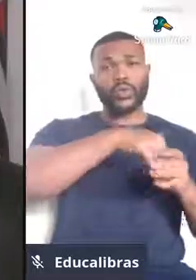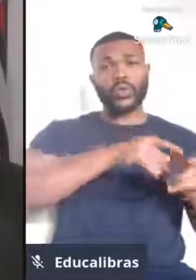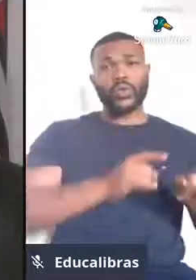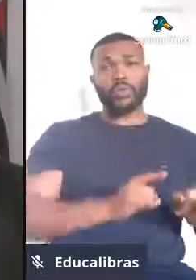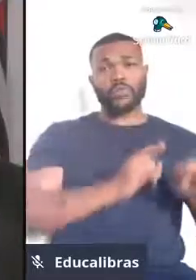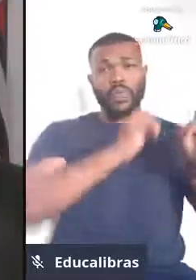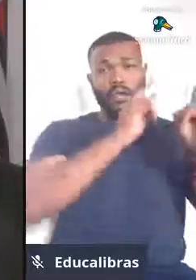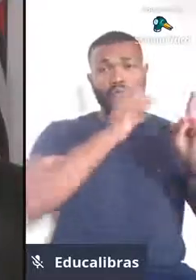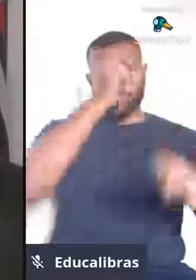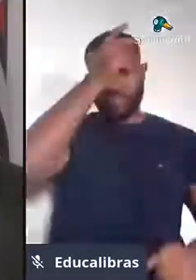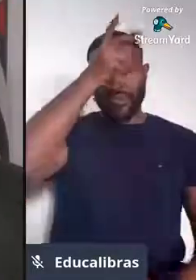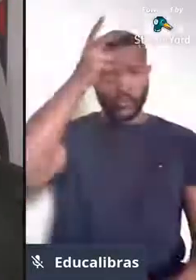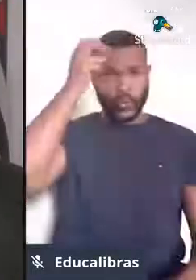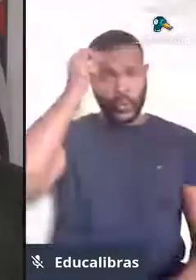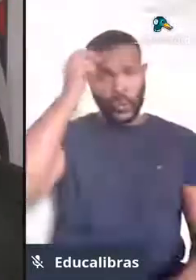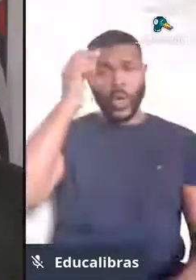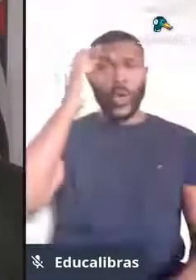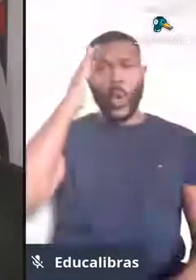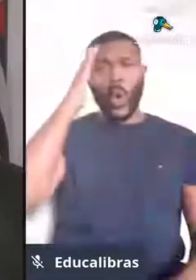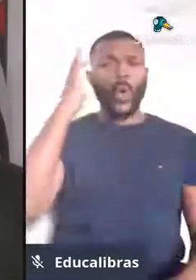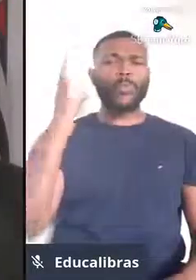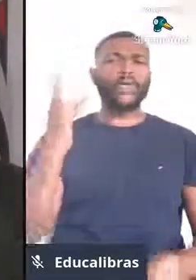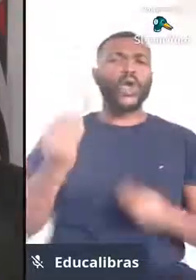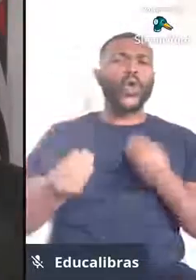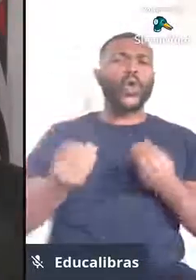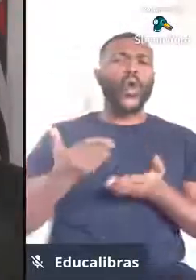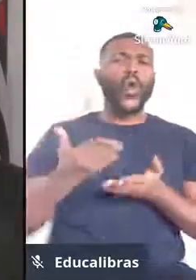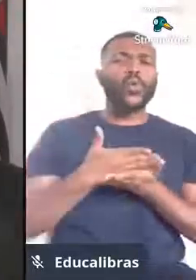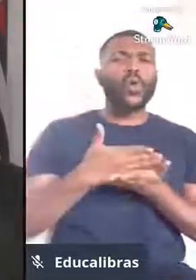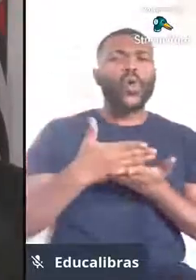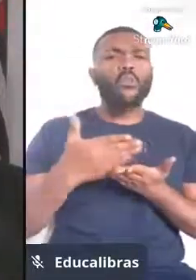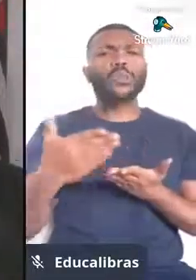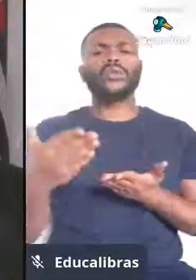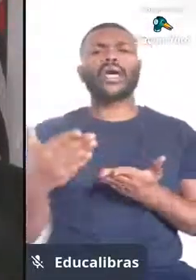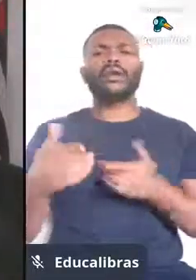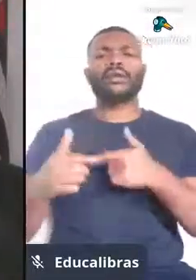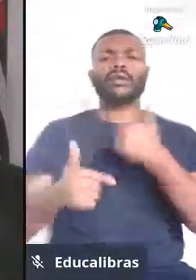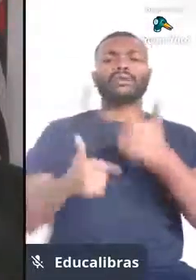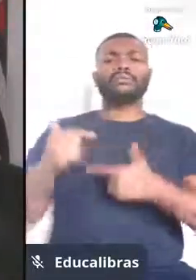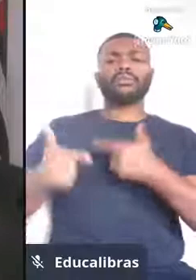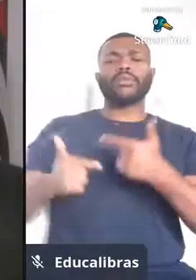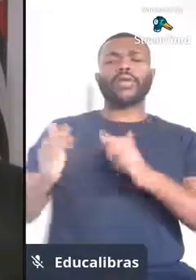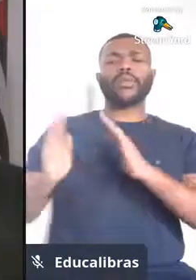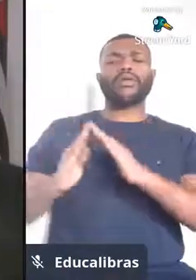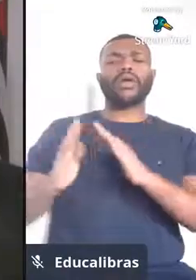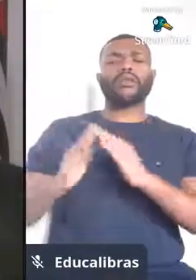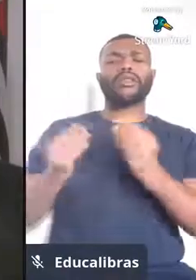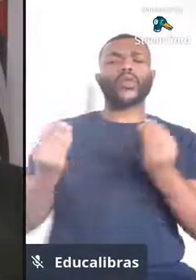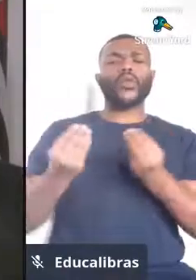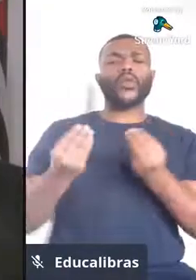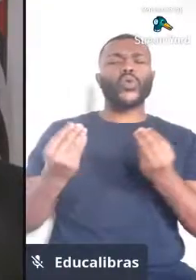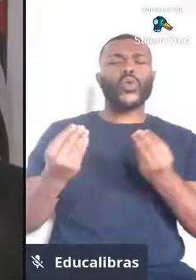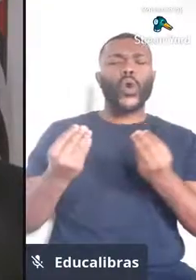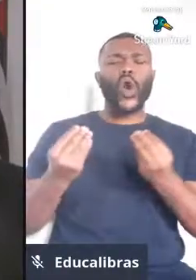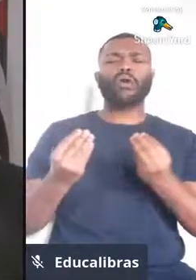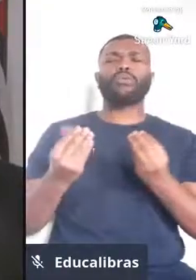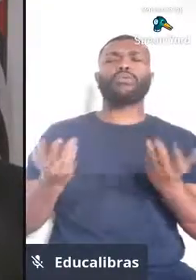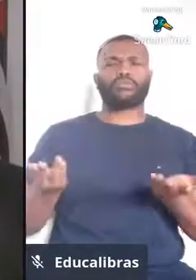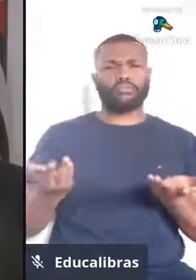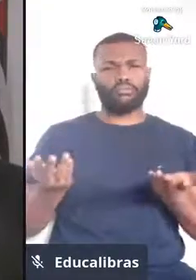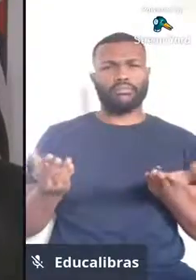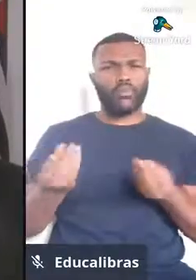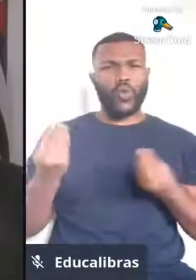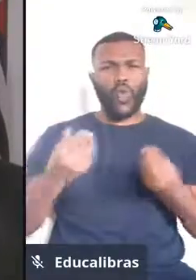prefeitura, até para entender como é que ia começar a funcionar esse home office, como é que o trabalho ia se desenvolver. A gente tem